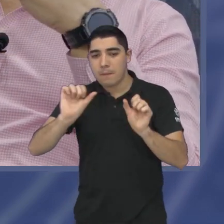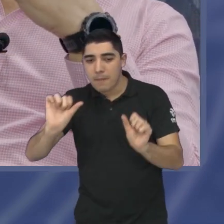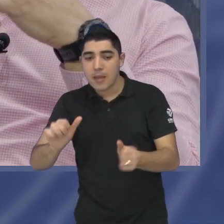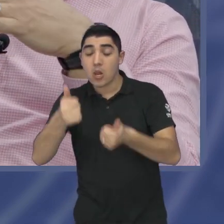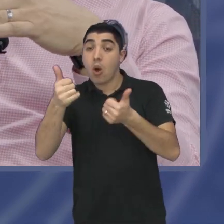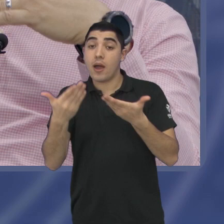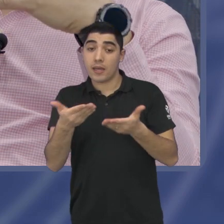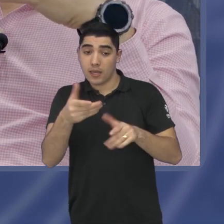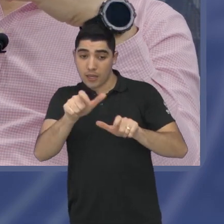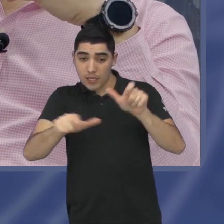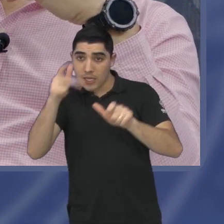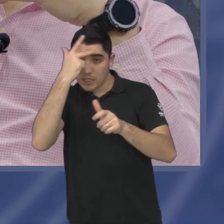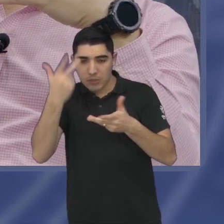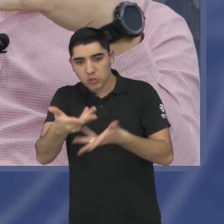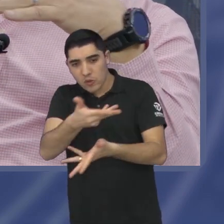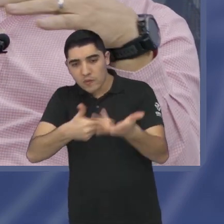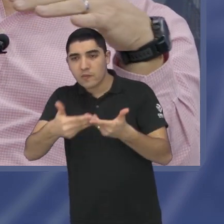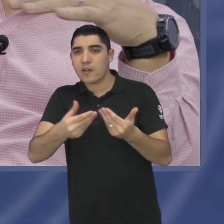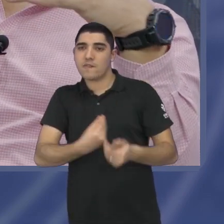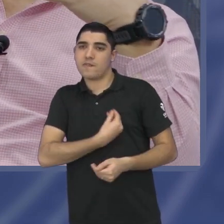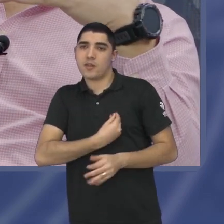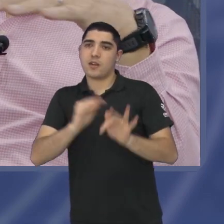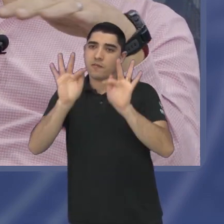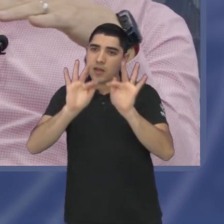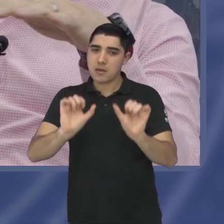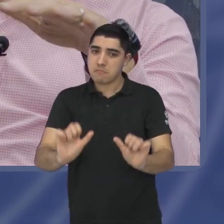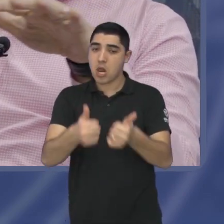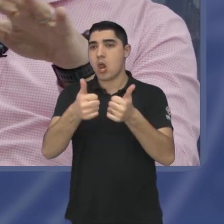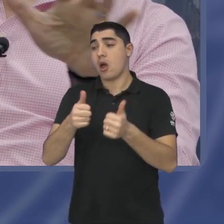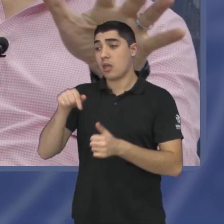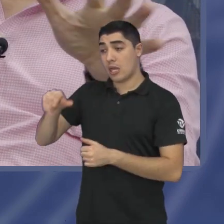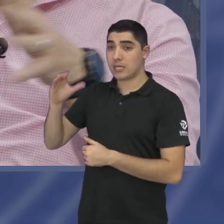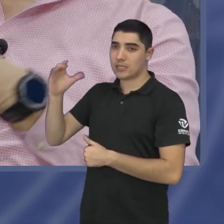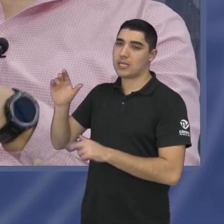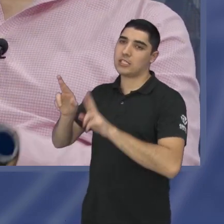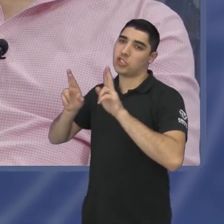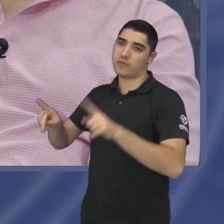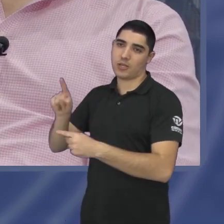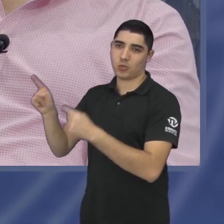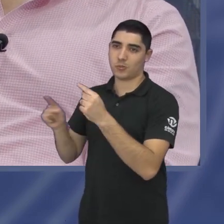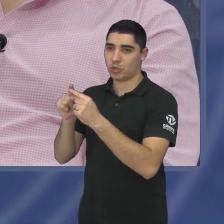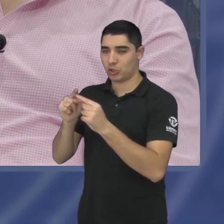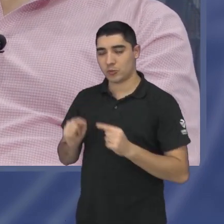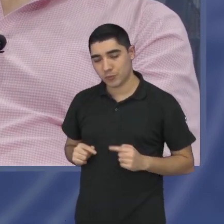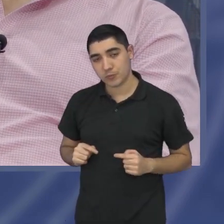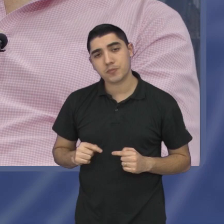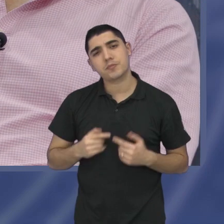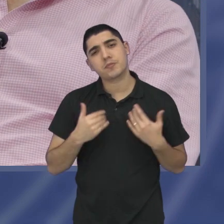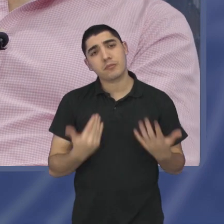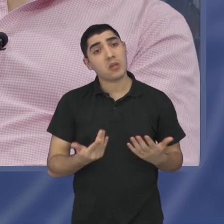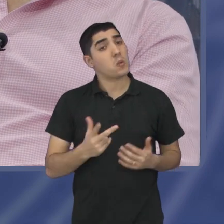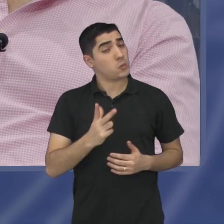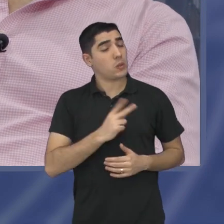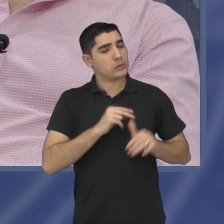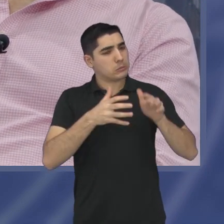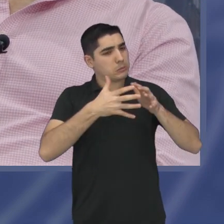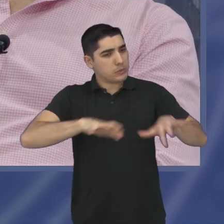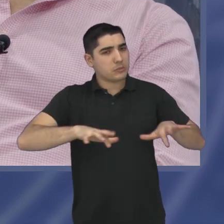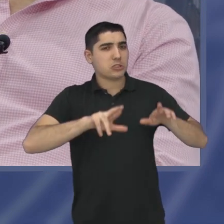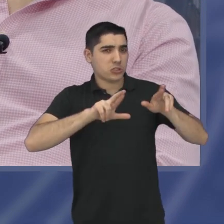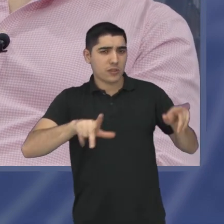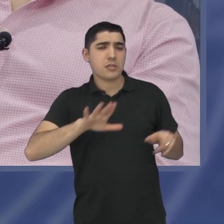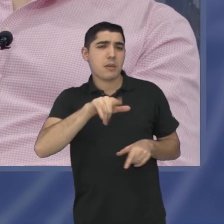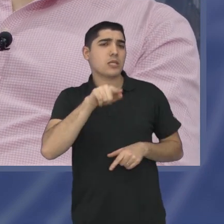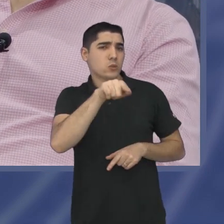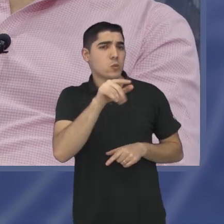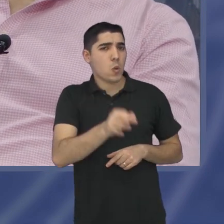e fazer com que os seres humanos convivam em harmonia, que não é absolutamente a missão da ciência. São, como a gente falou, bem distintos,